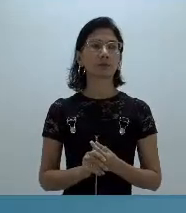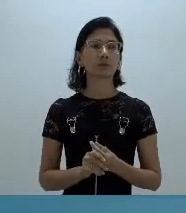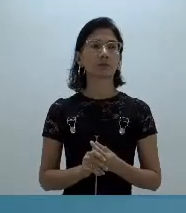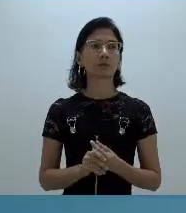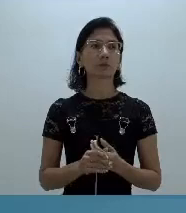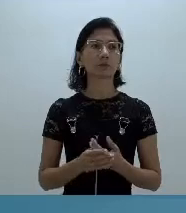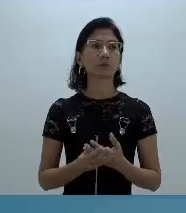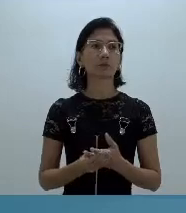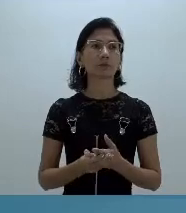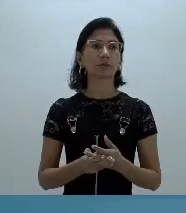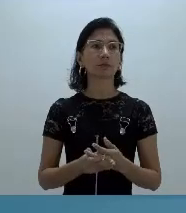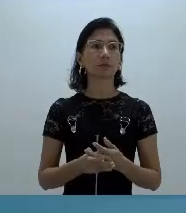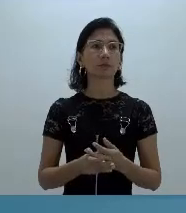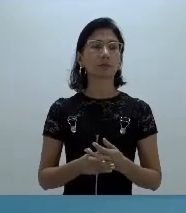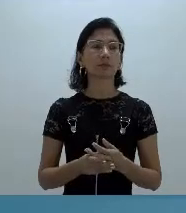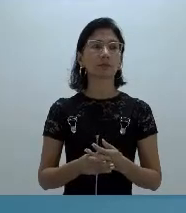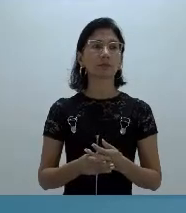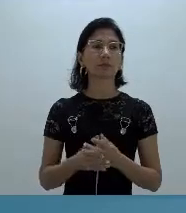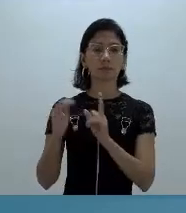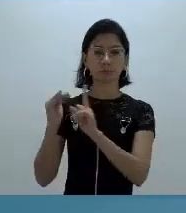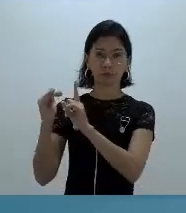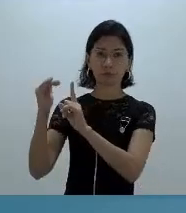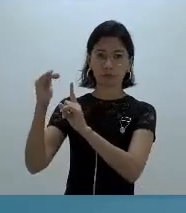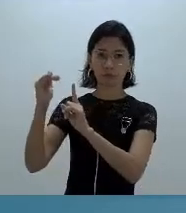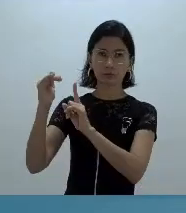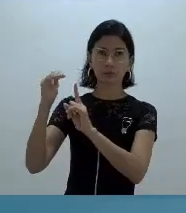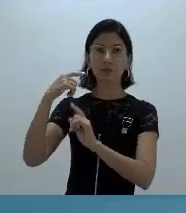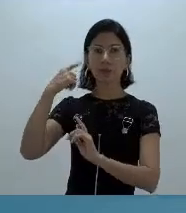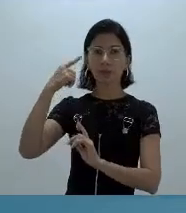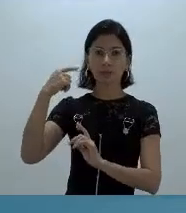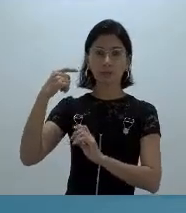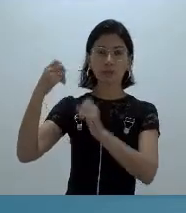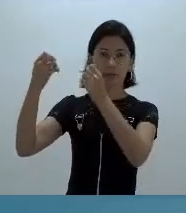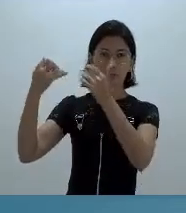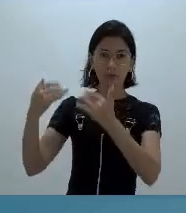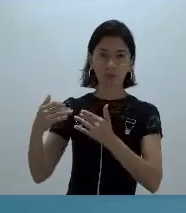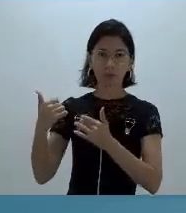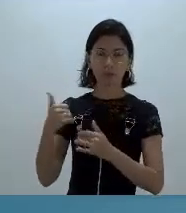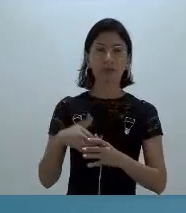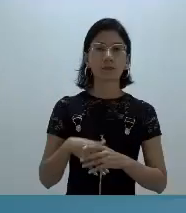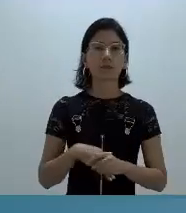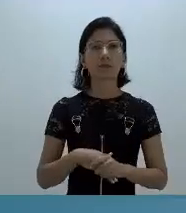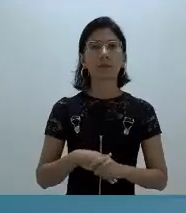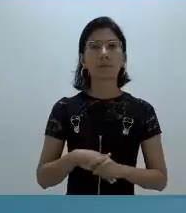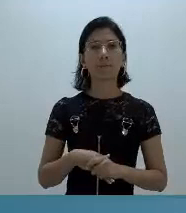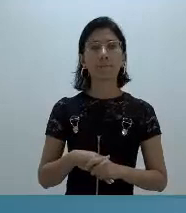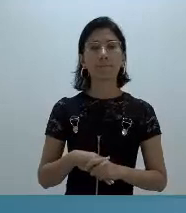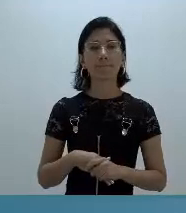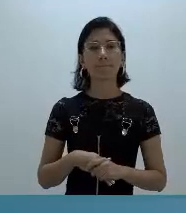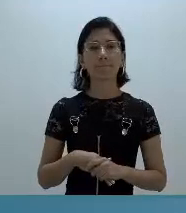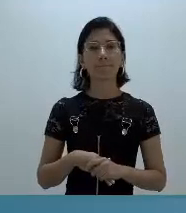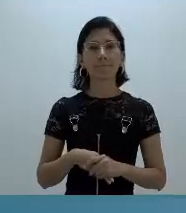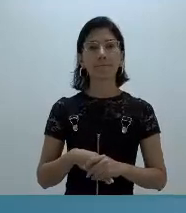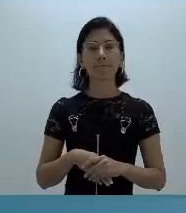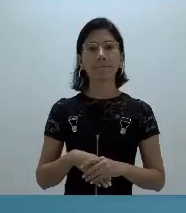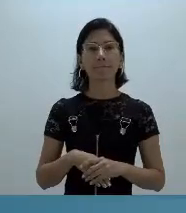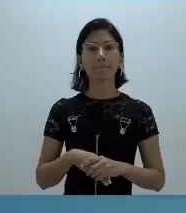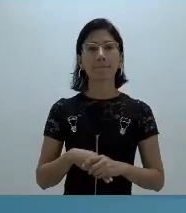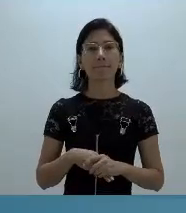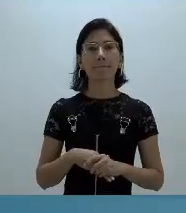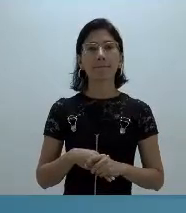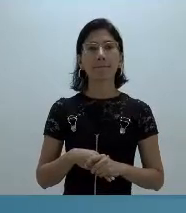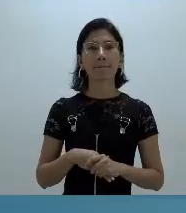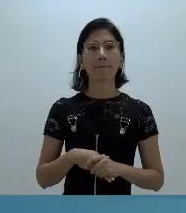Desembargador, o senhor pode. Nós vamos ter sustentação oral, mas o senhor pode ler o nosso. Começar o seu